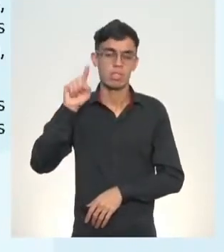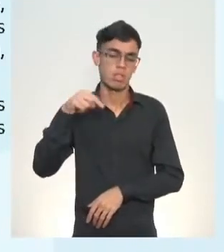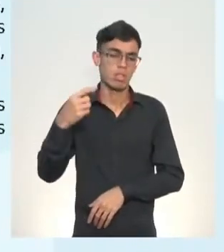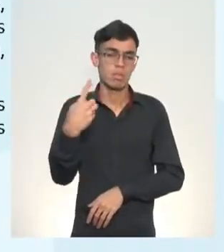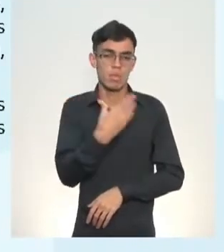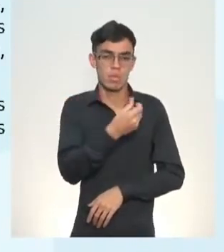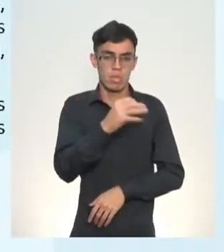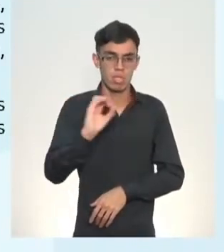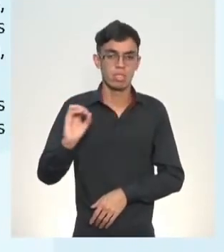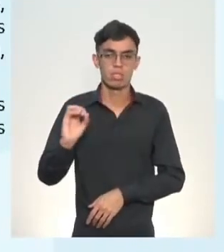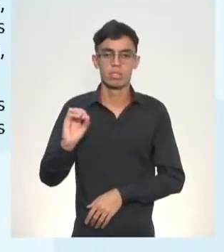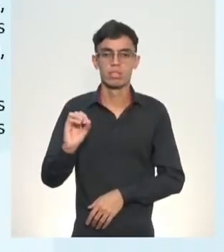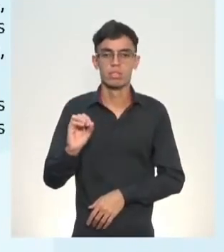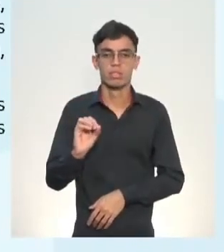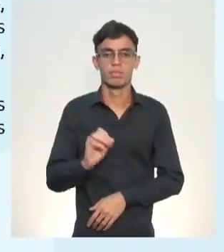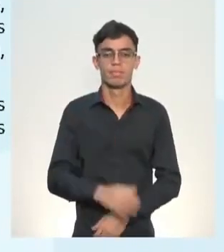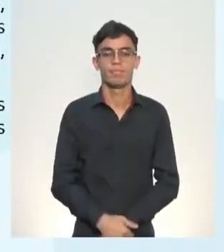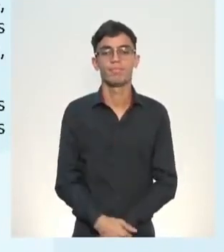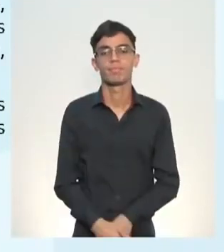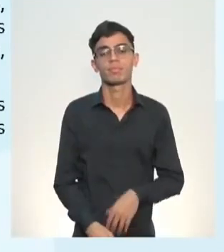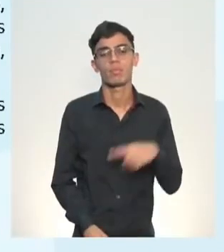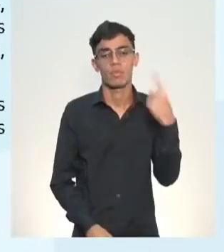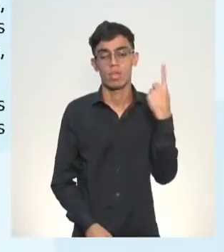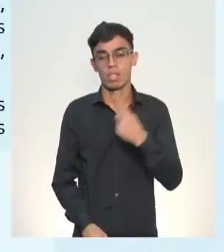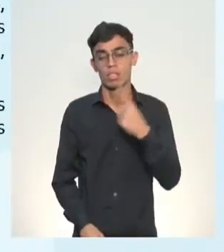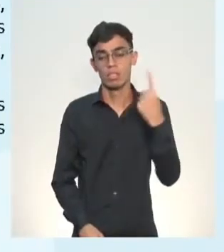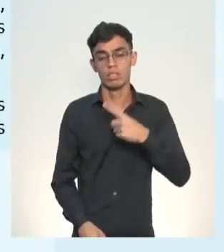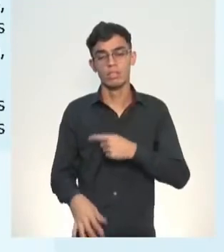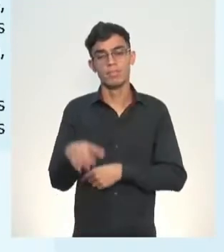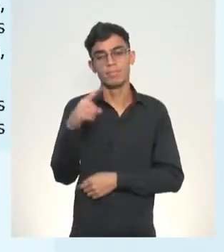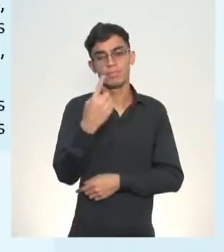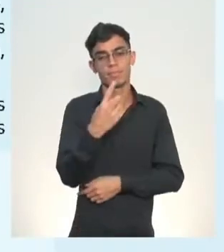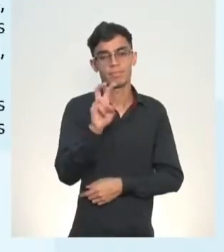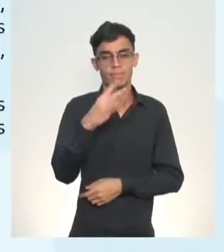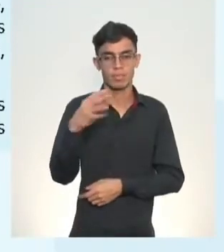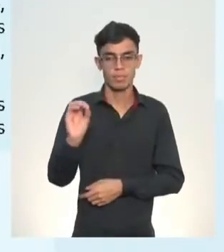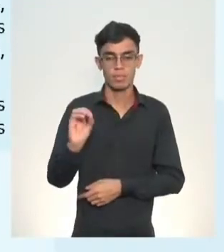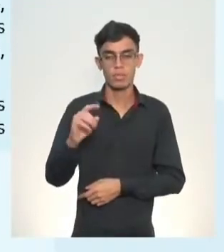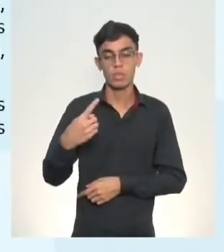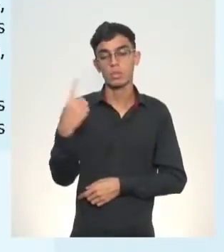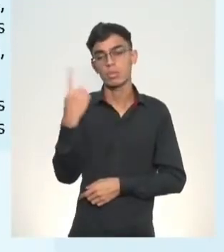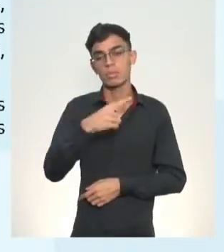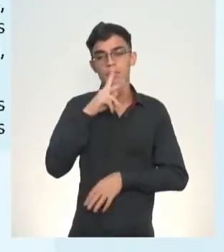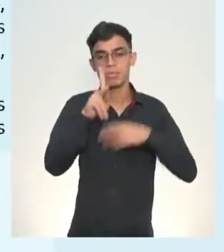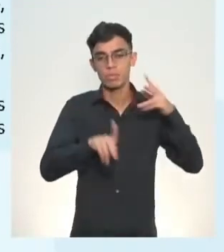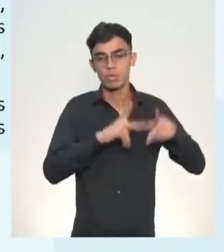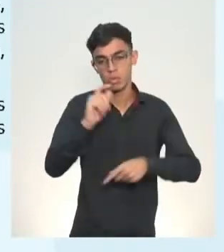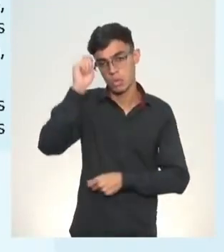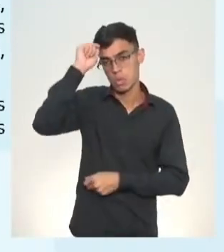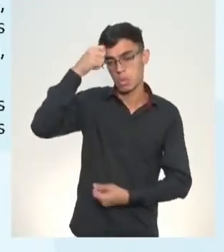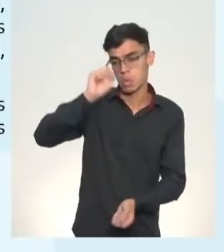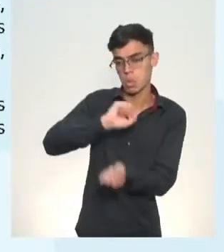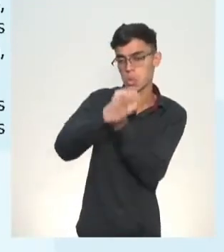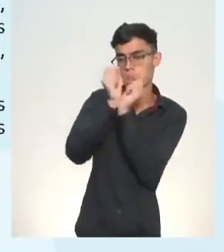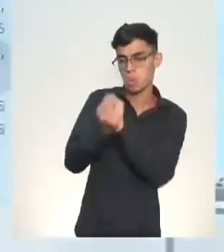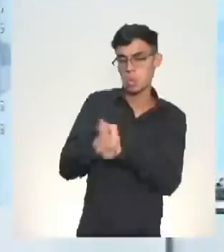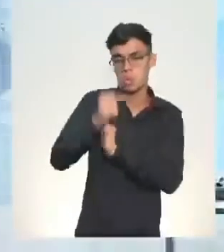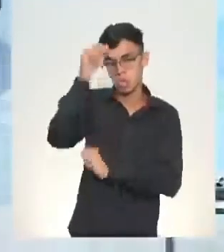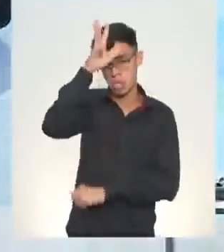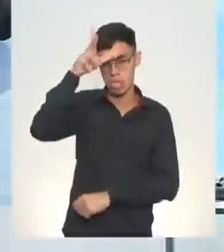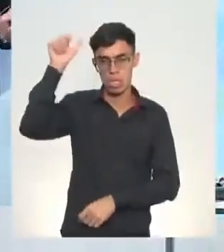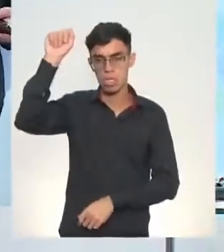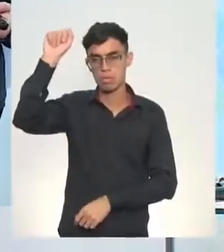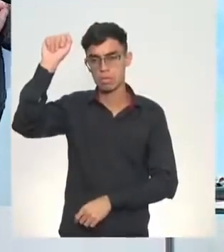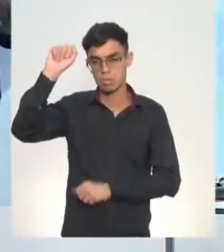de 1600, né, os primeiros 1540, por aí, os primeiros escravizados começam a chegar de África para cá.